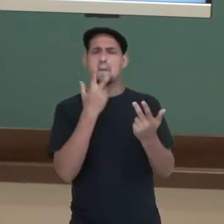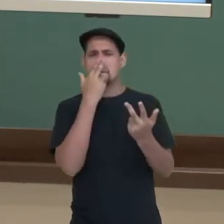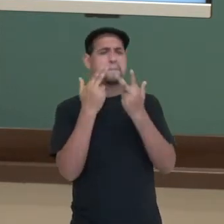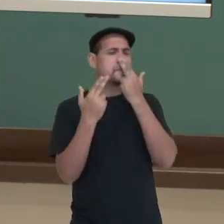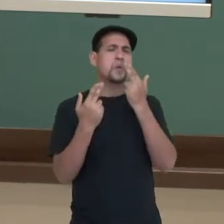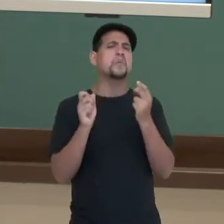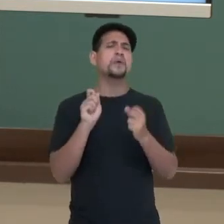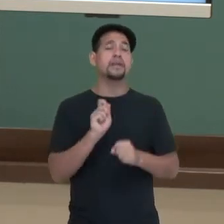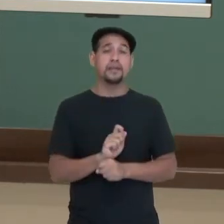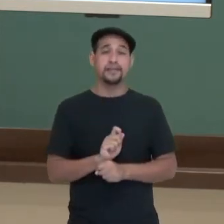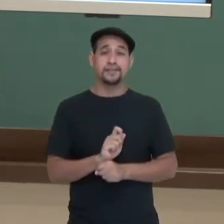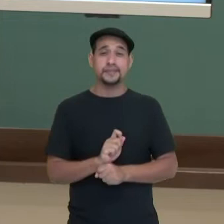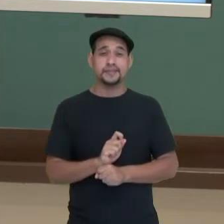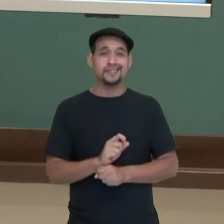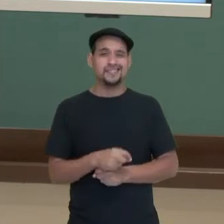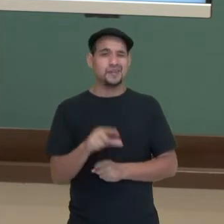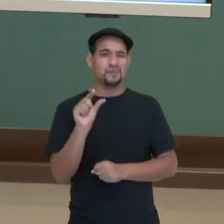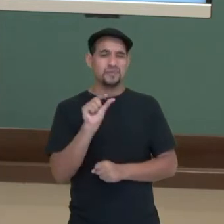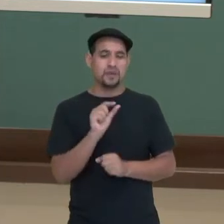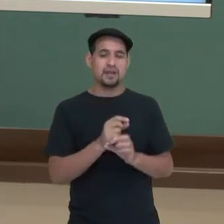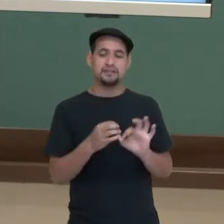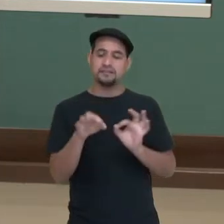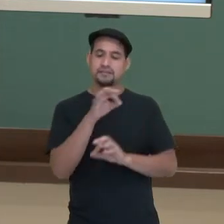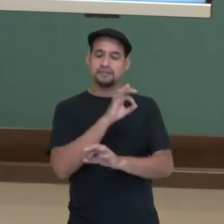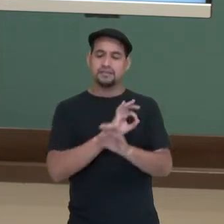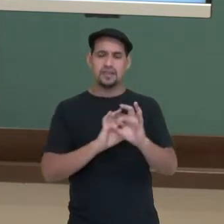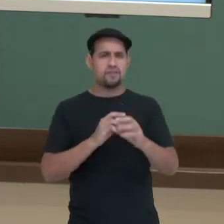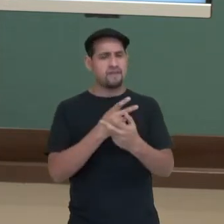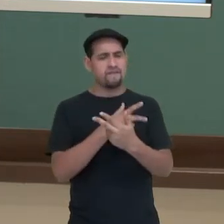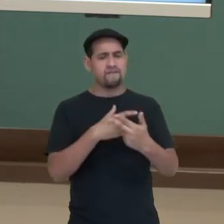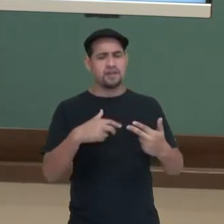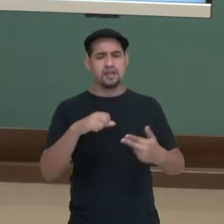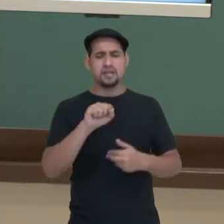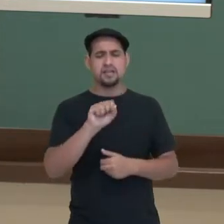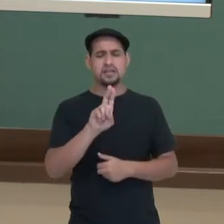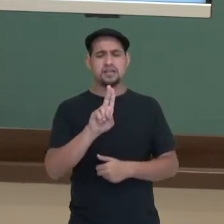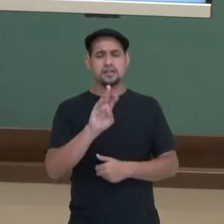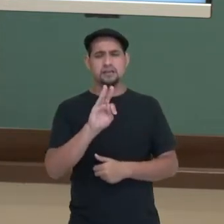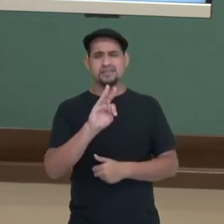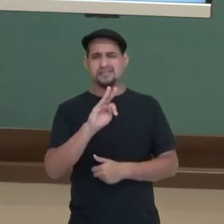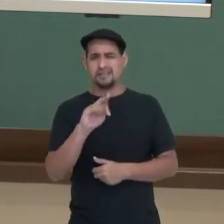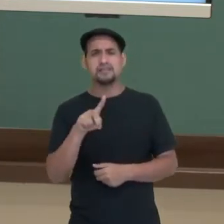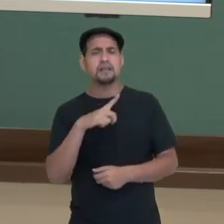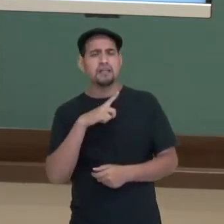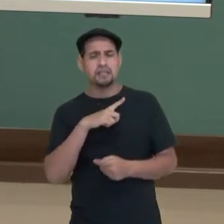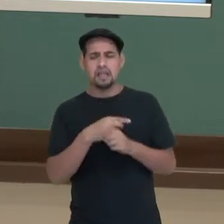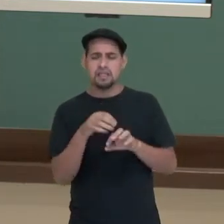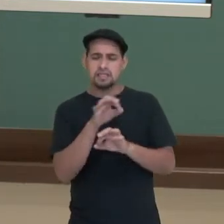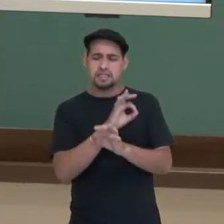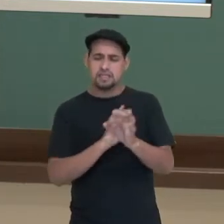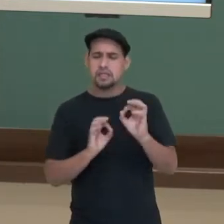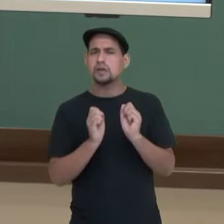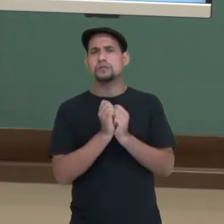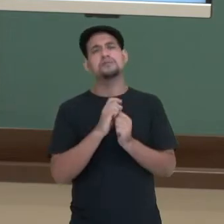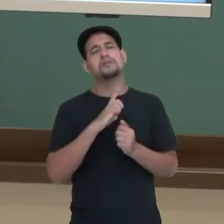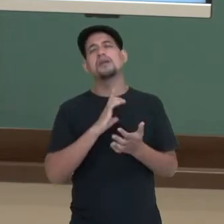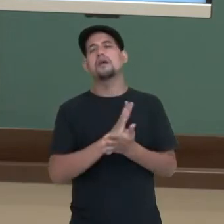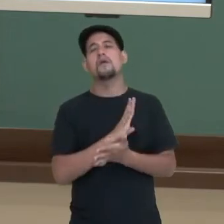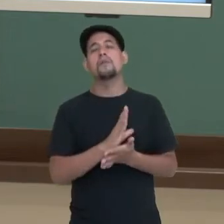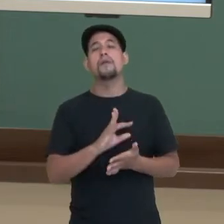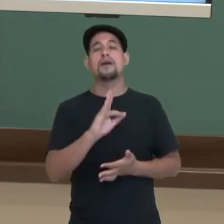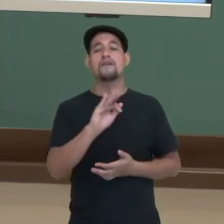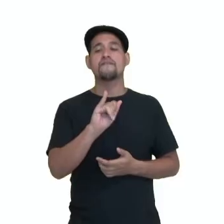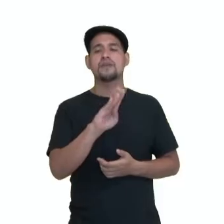Eles têm poucas células e muitas substâncias entre essas células. Também eles possuem algumas fibras.